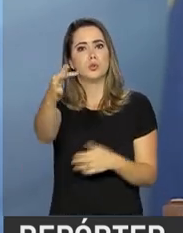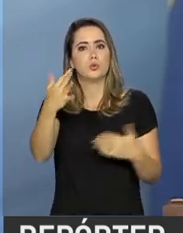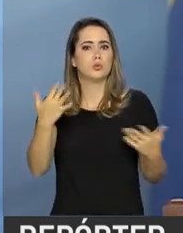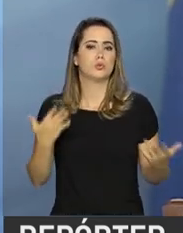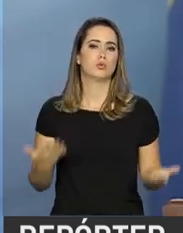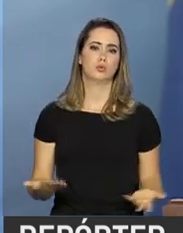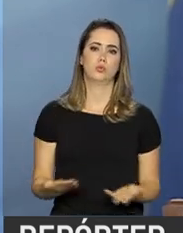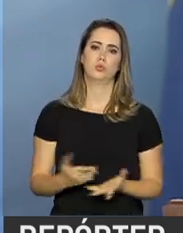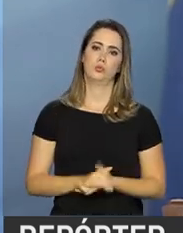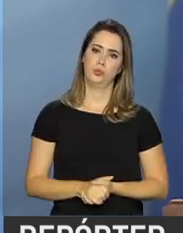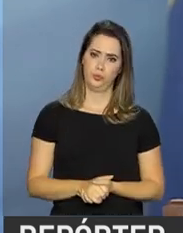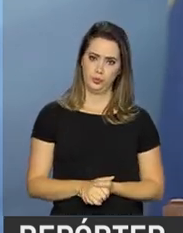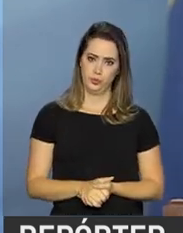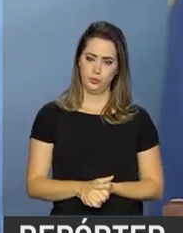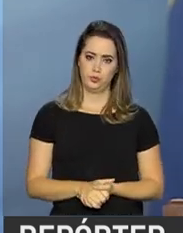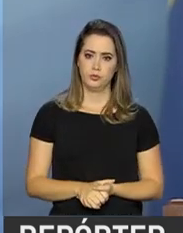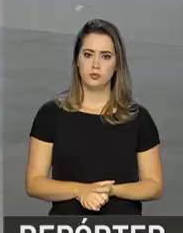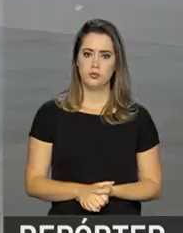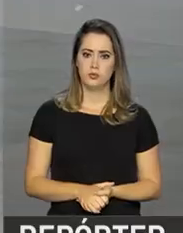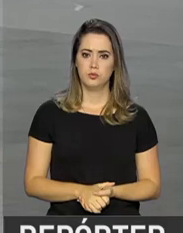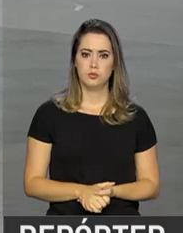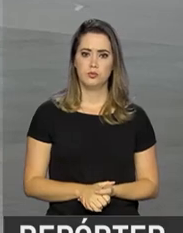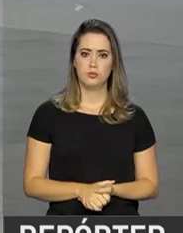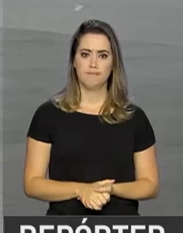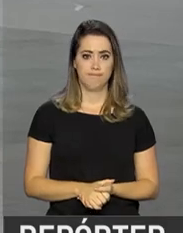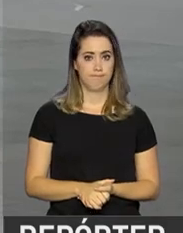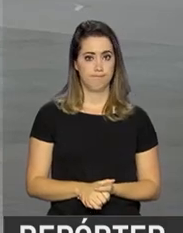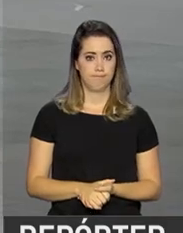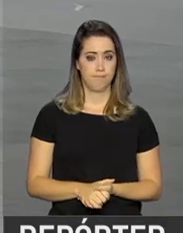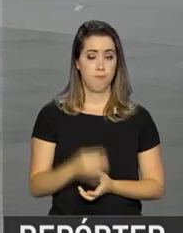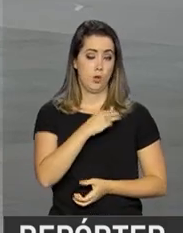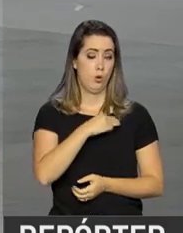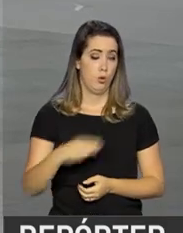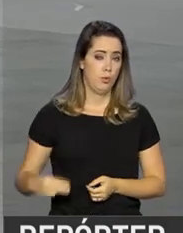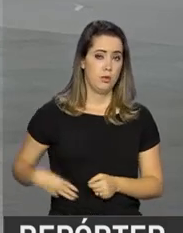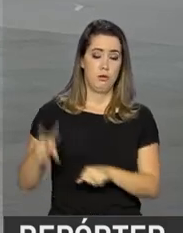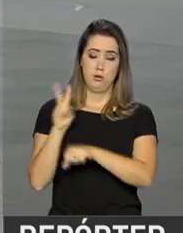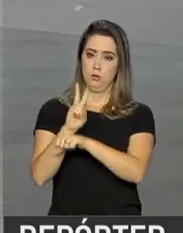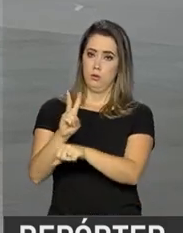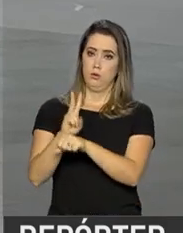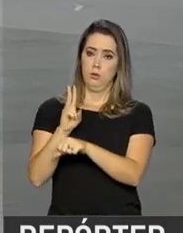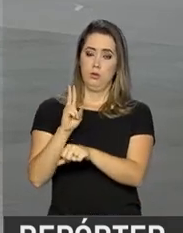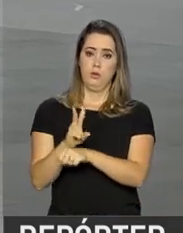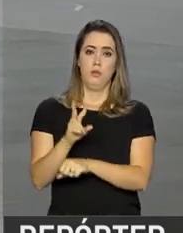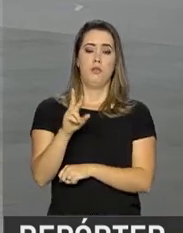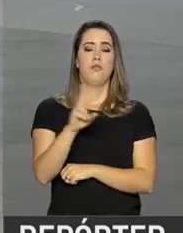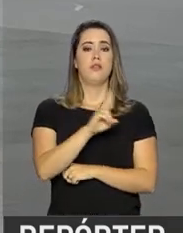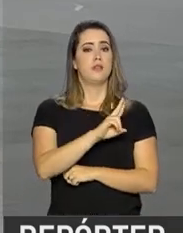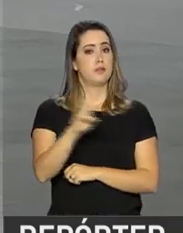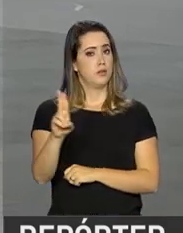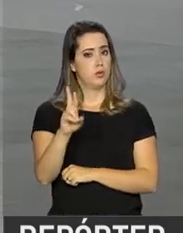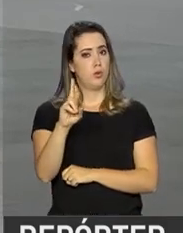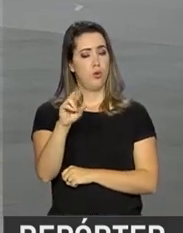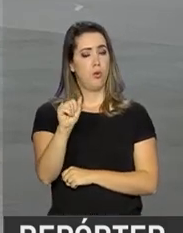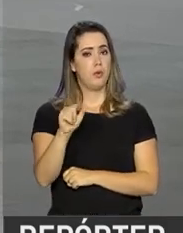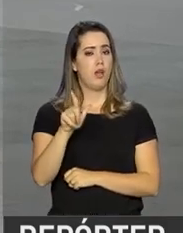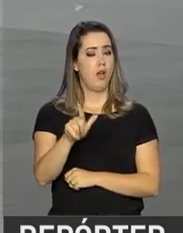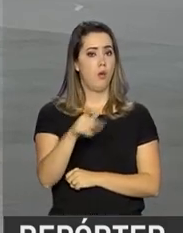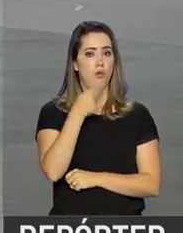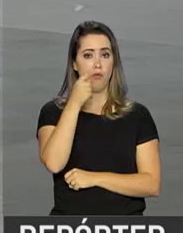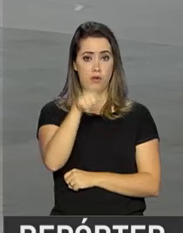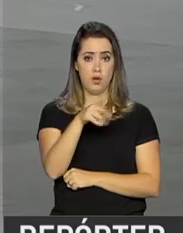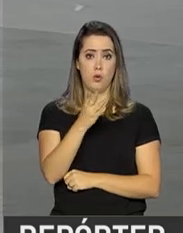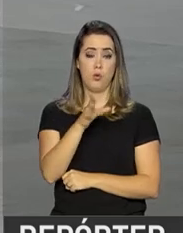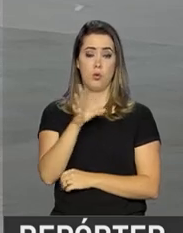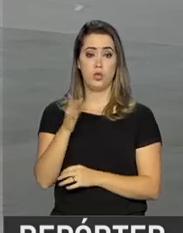nosso futuro o ministro da defesa raúl jungmann defendeu que o general braga neto